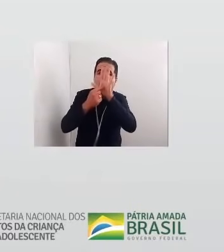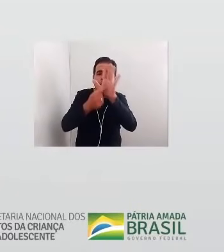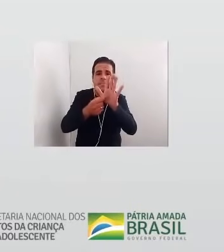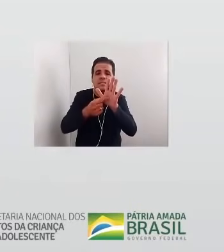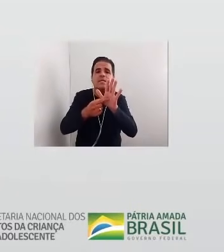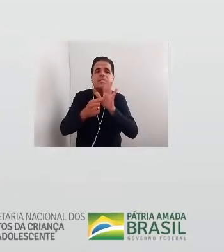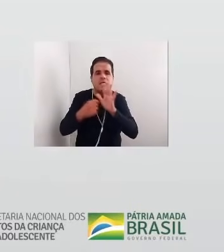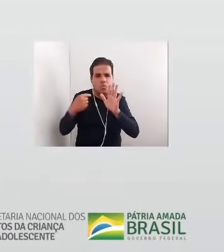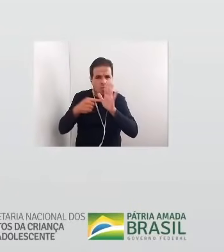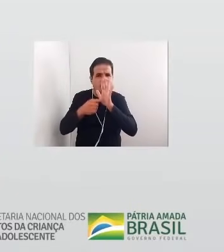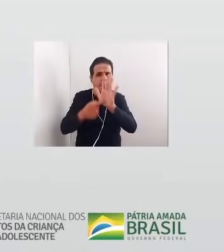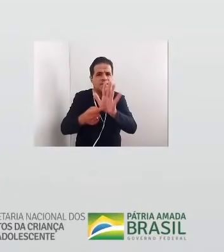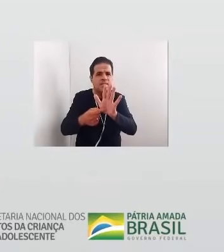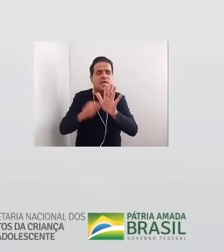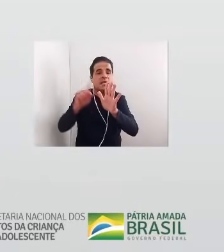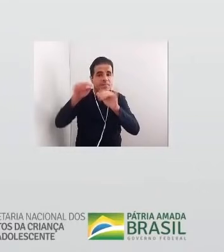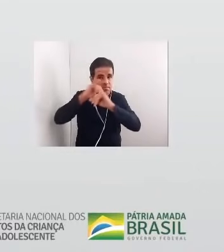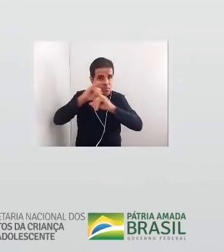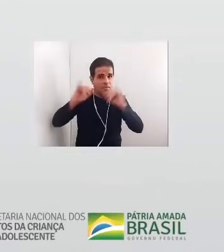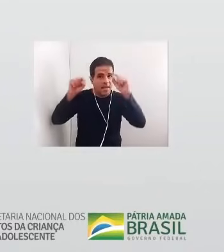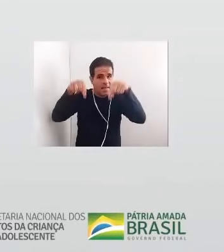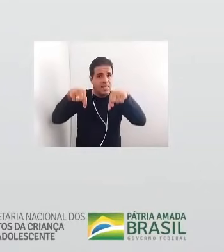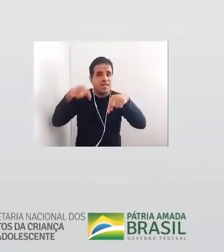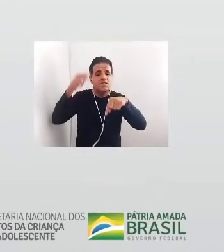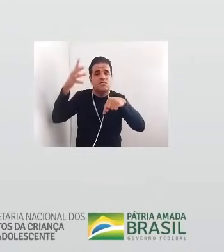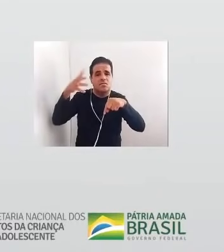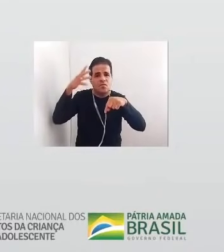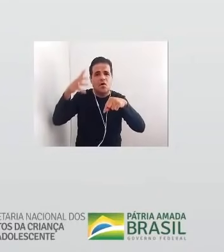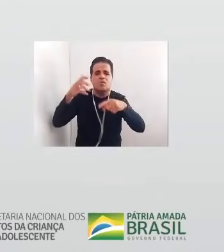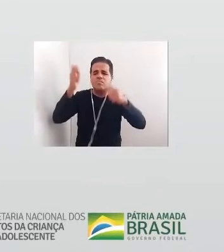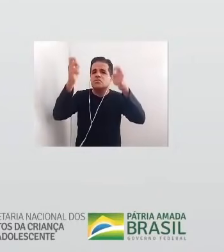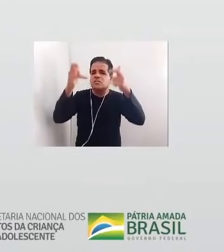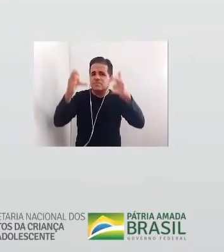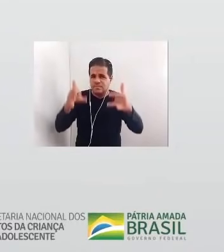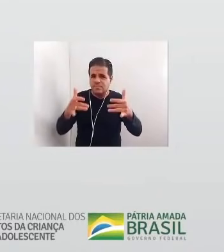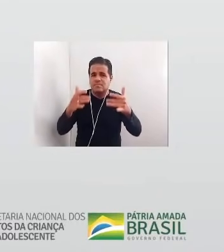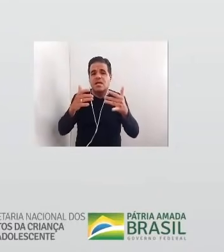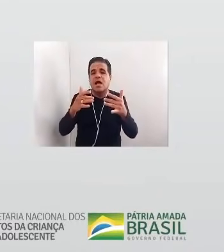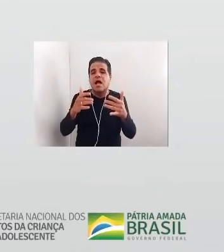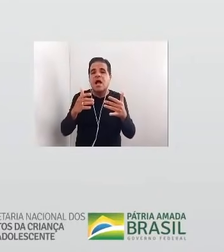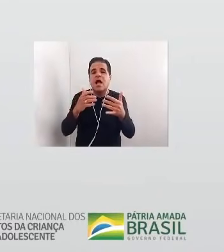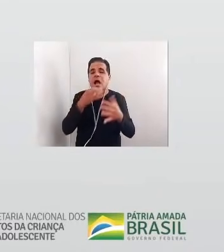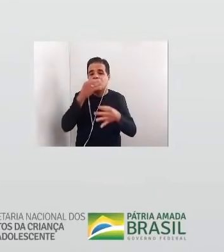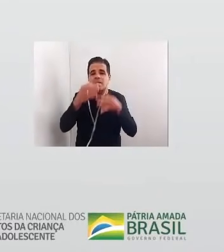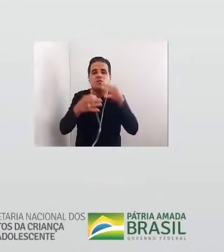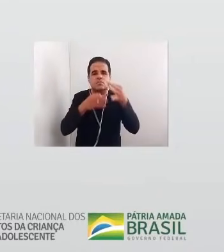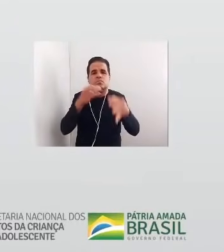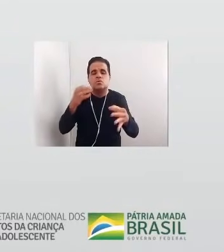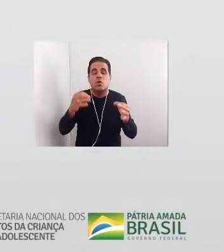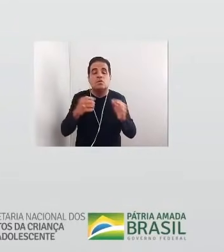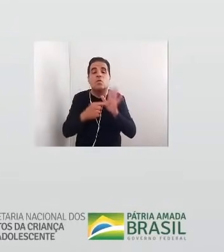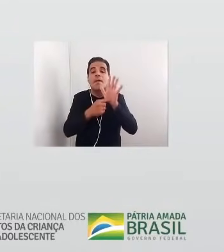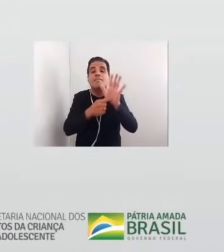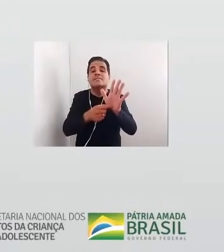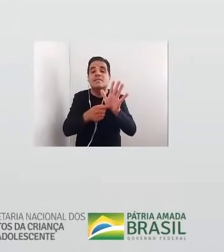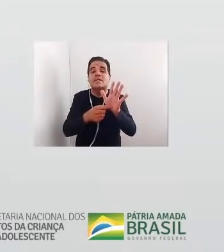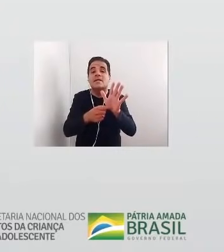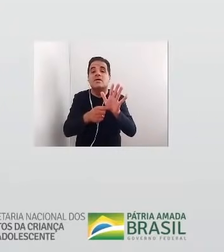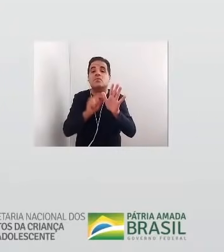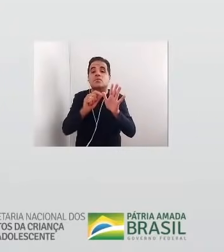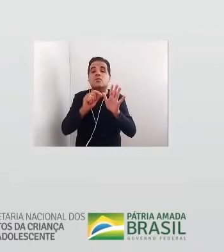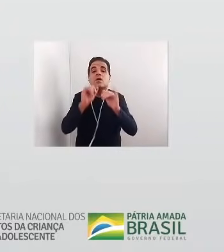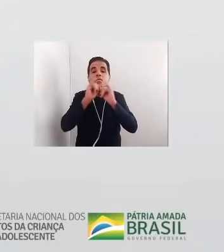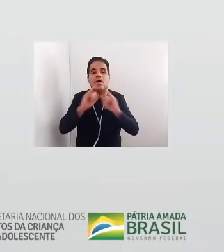que será publicado neste fórum, para justificar muitos dos meus argumentos, eu apresento também uma nota que foi publicada